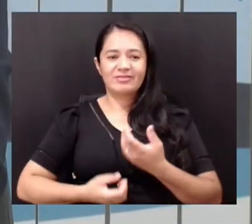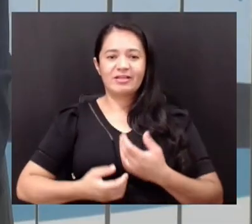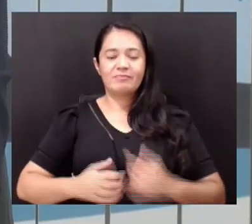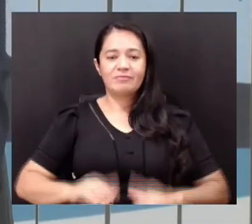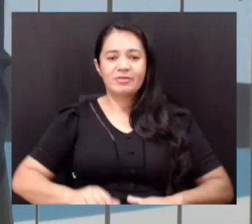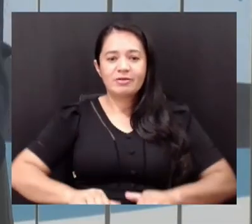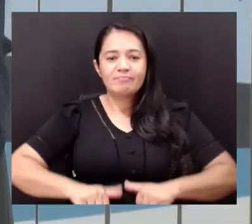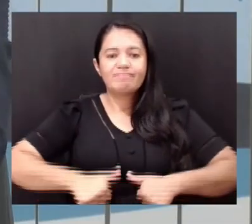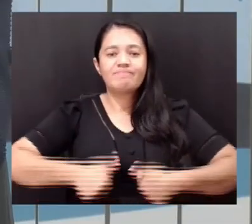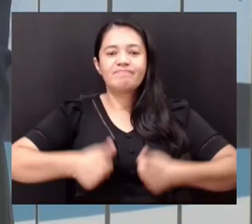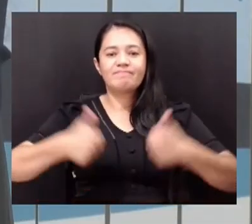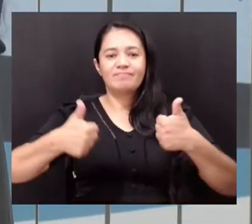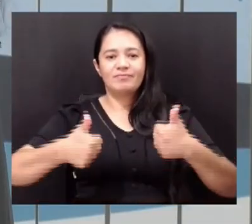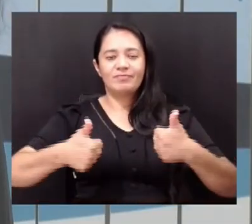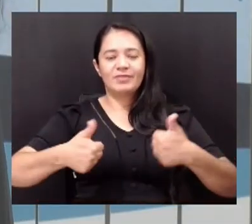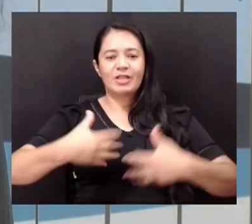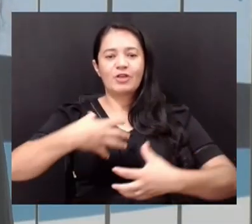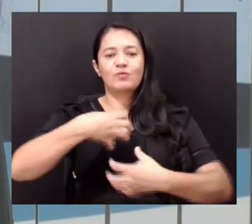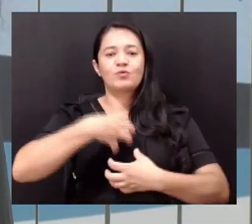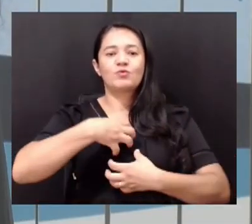eu senti que eu seja